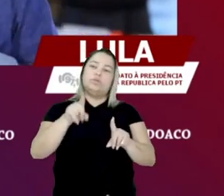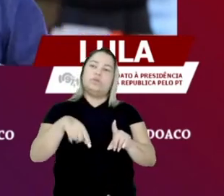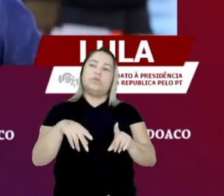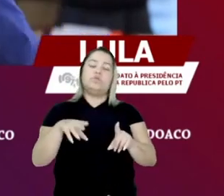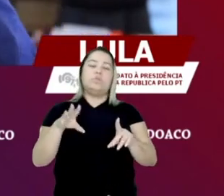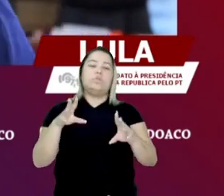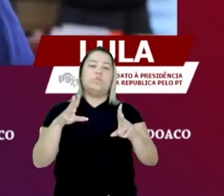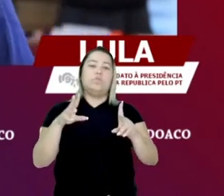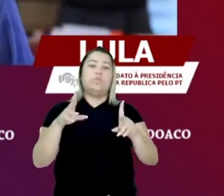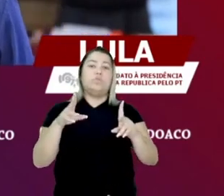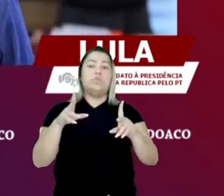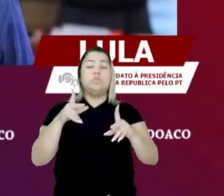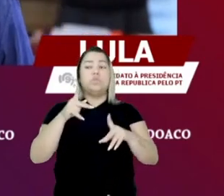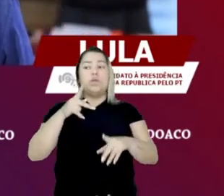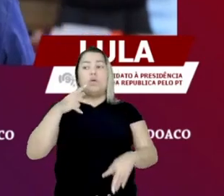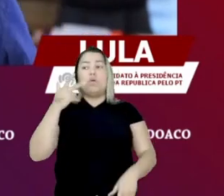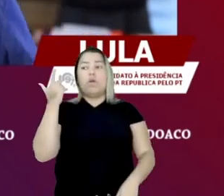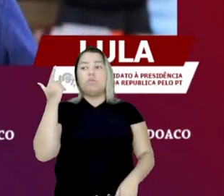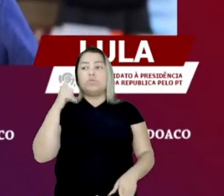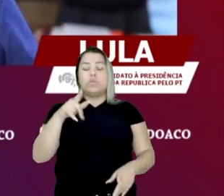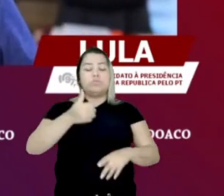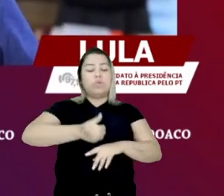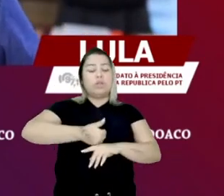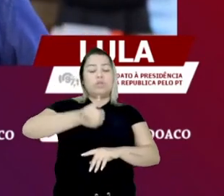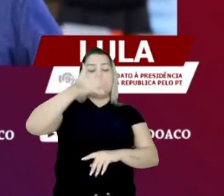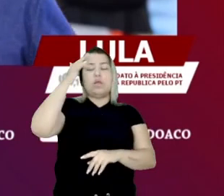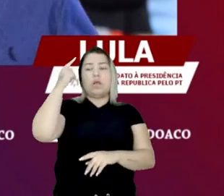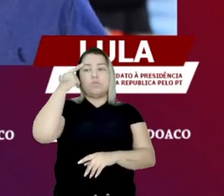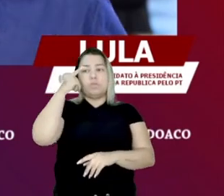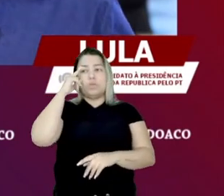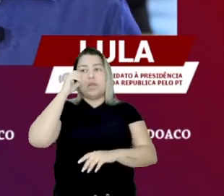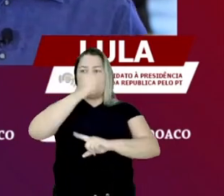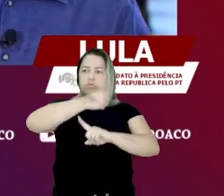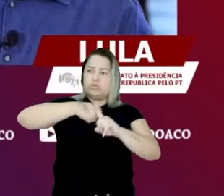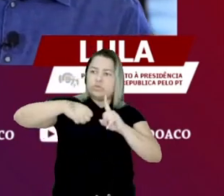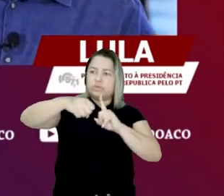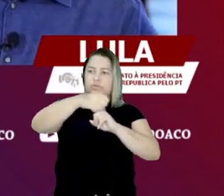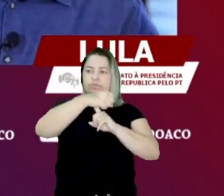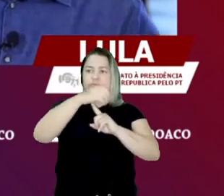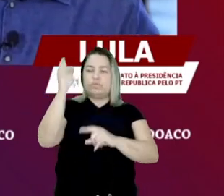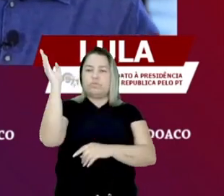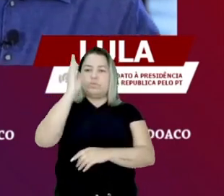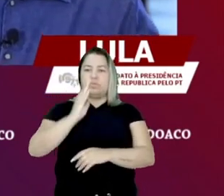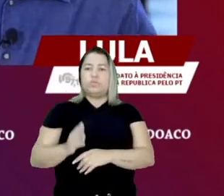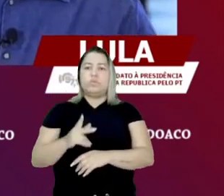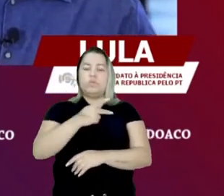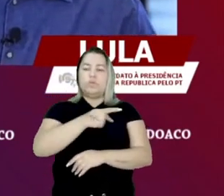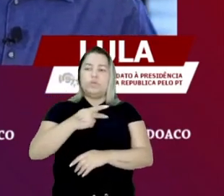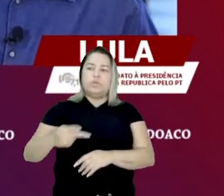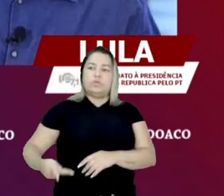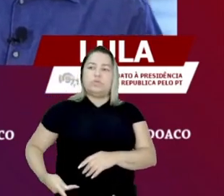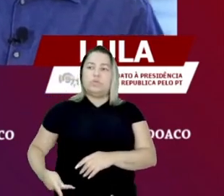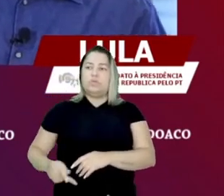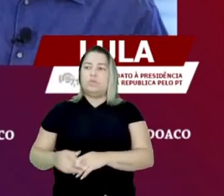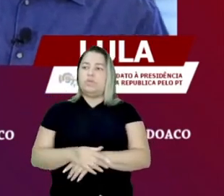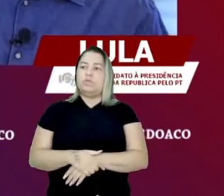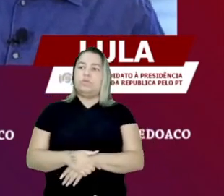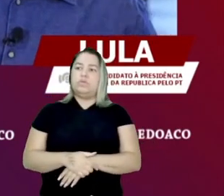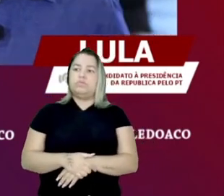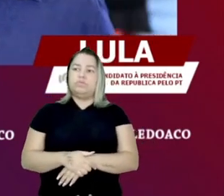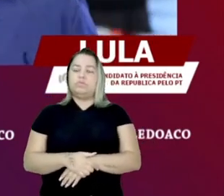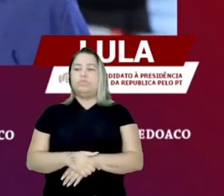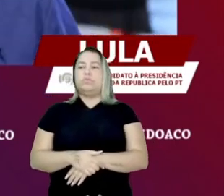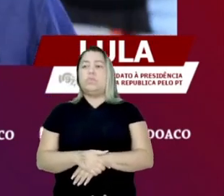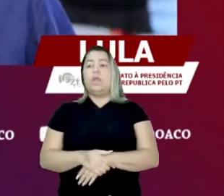quem te manda um abraço aqui é o doutor Jorge Silva, advogado, 92 anos, ex-bisolista, te cumprimentando aqui, mandando um grande